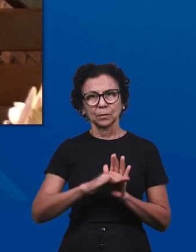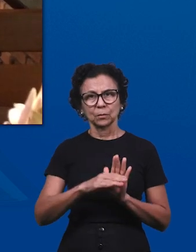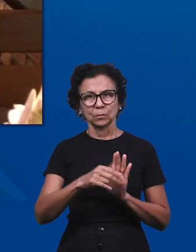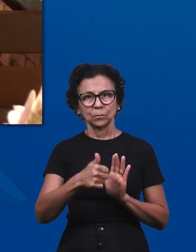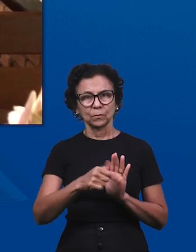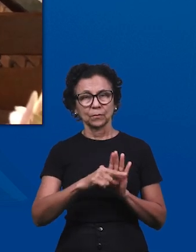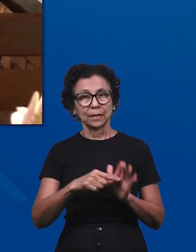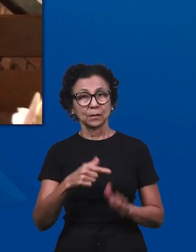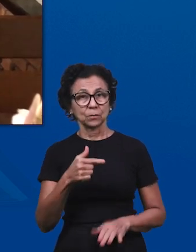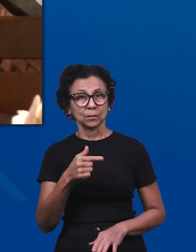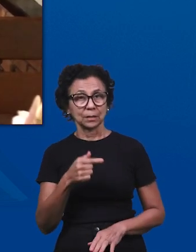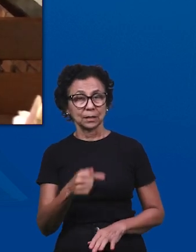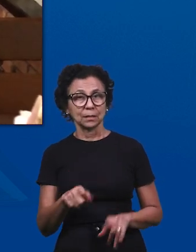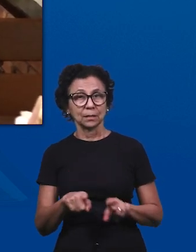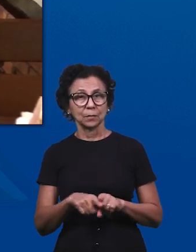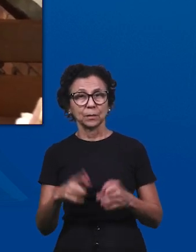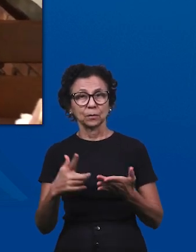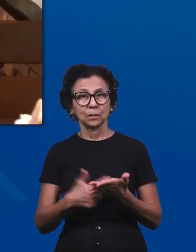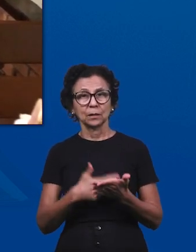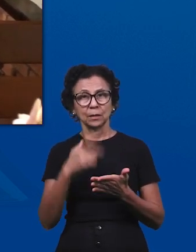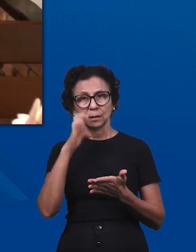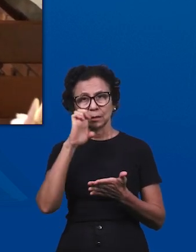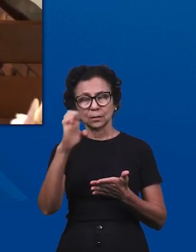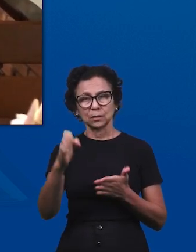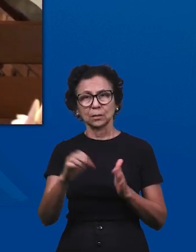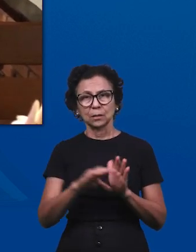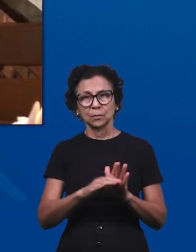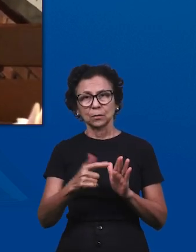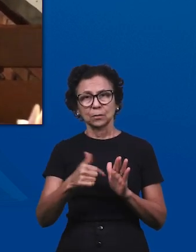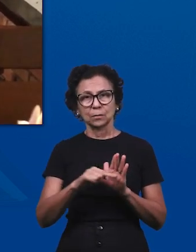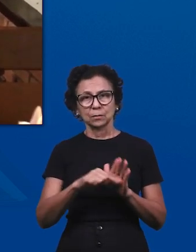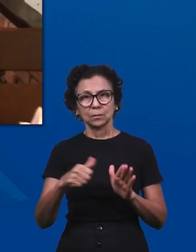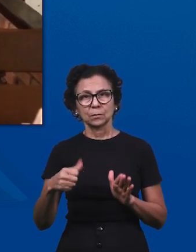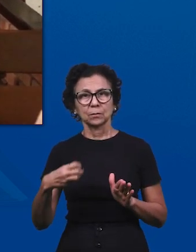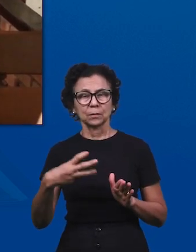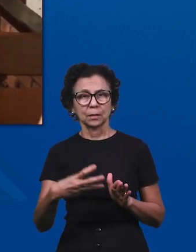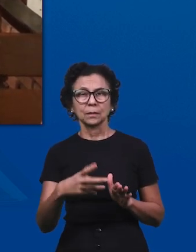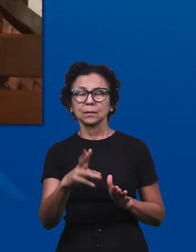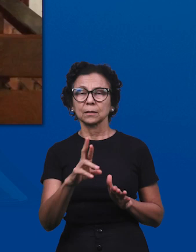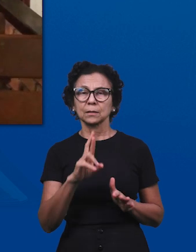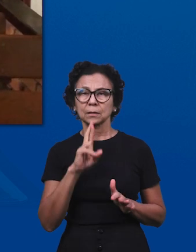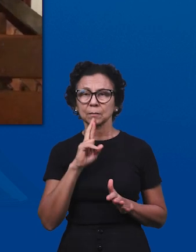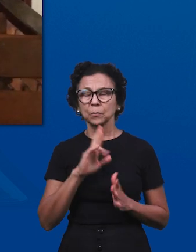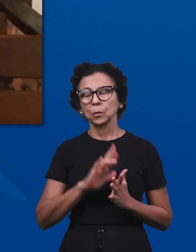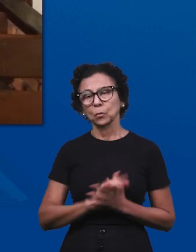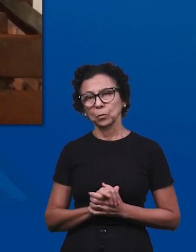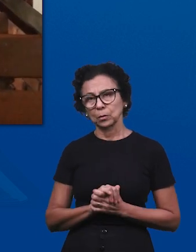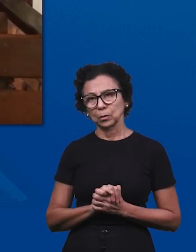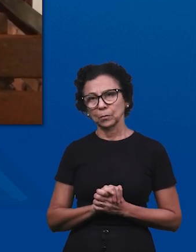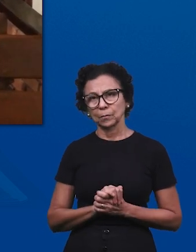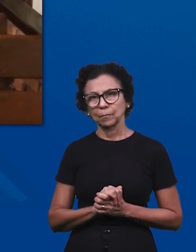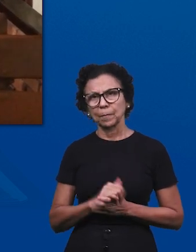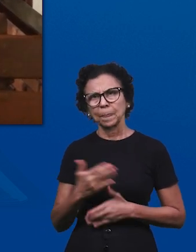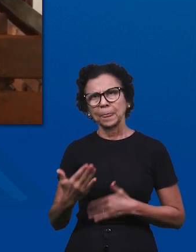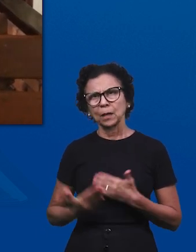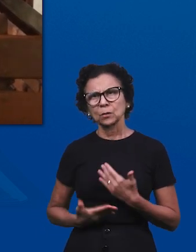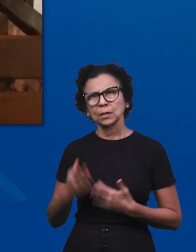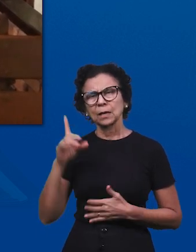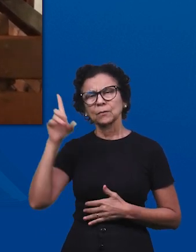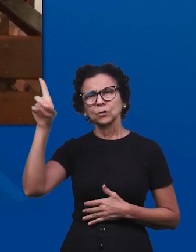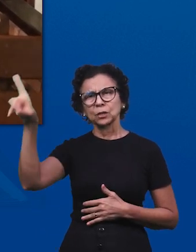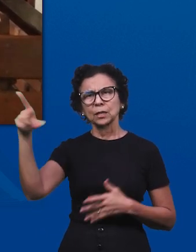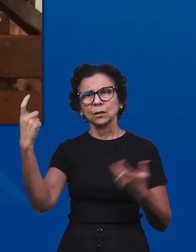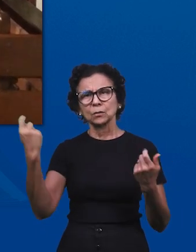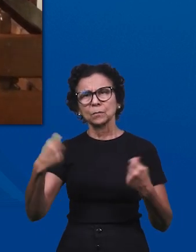1, verso 7 e Eclesiastes, capítulo 12, verso 13 e responda. O que o servo de Deus deve ter